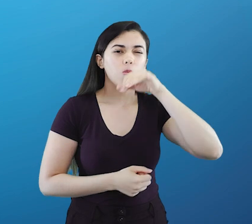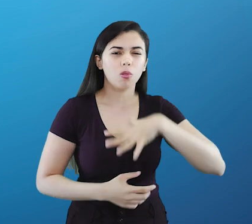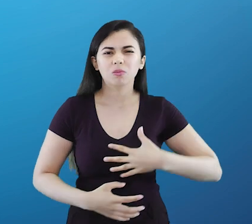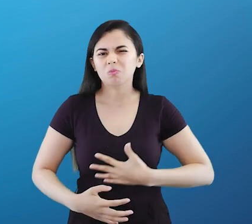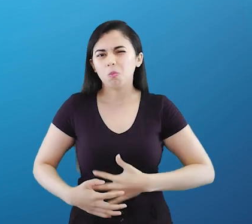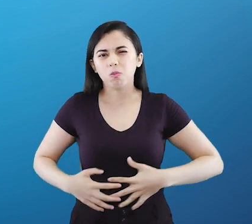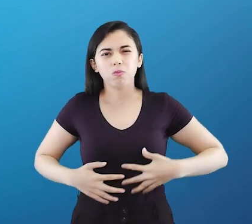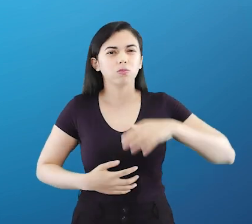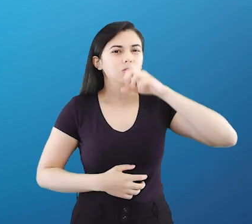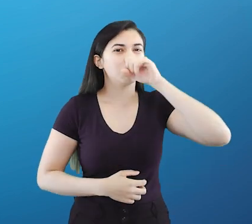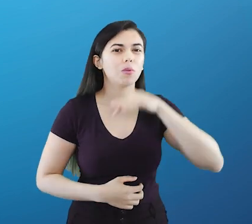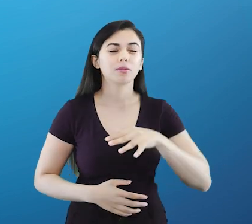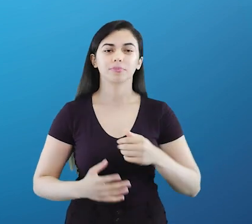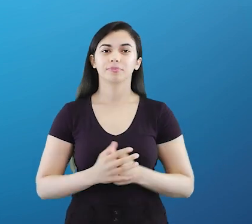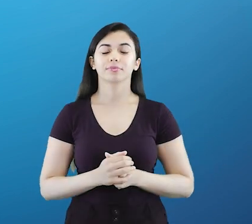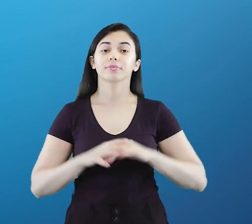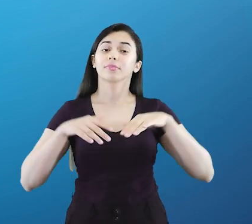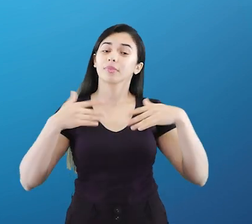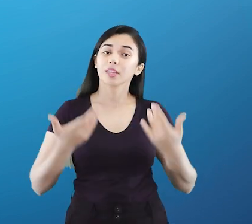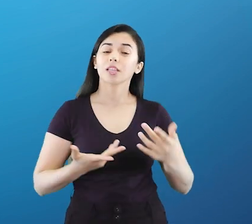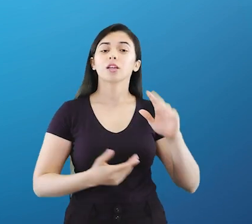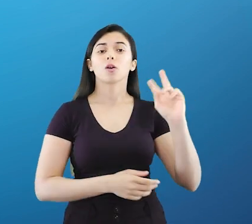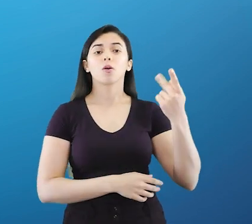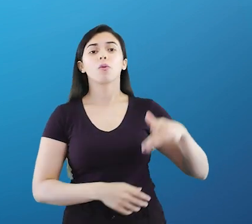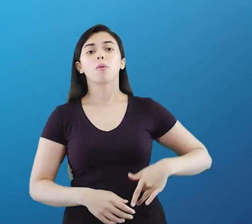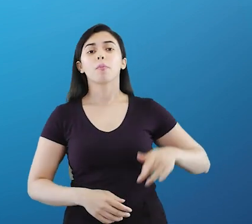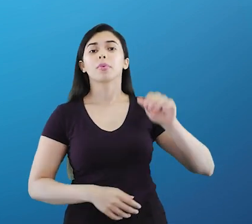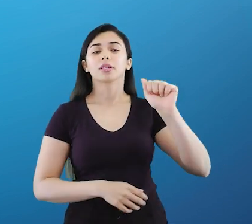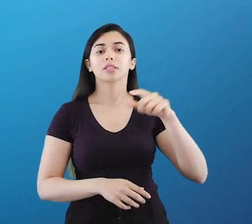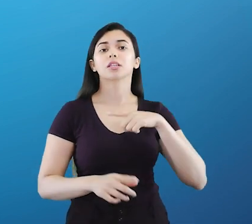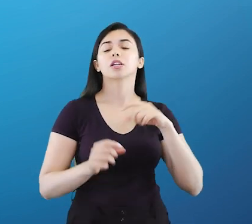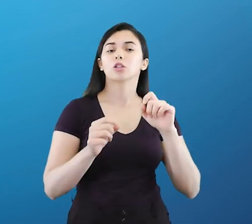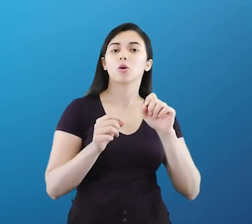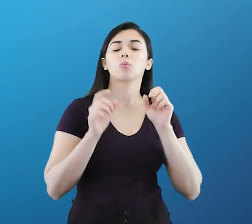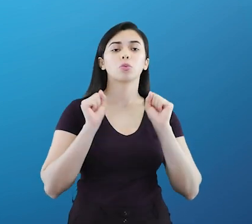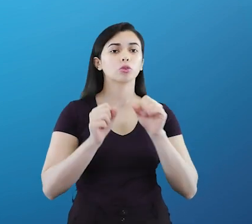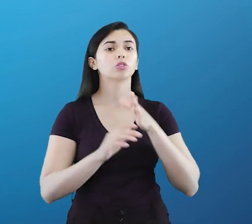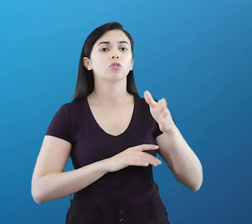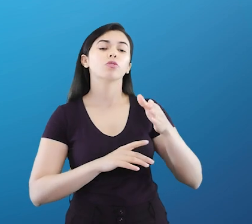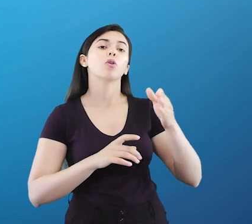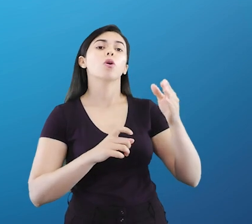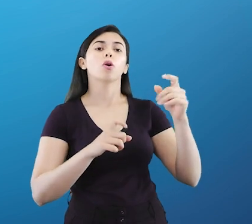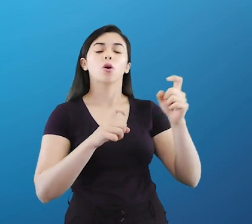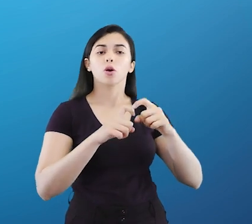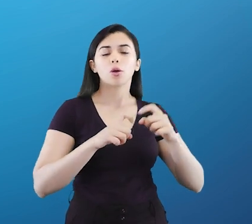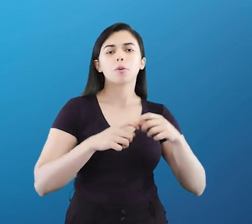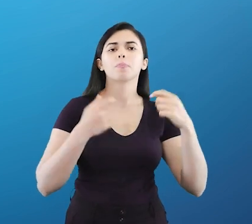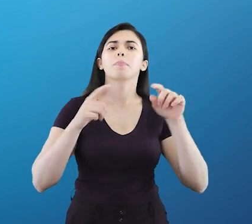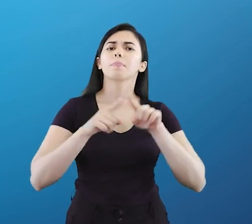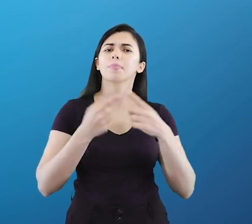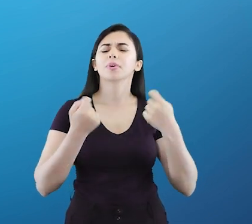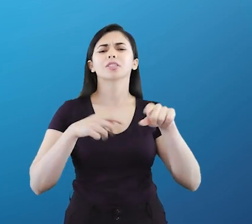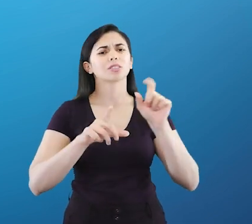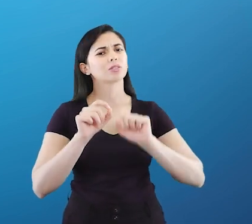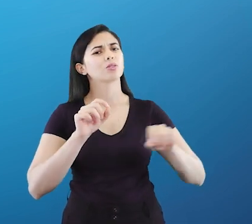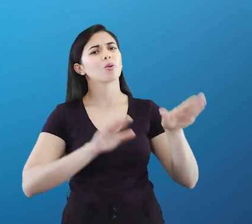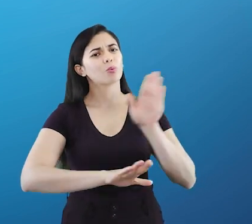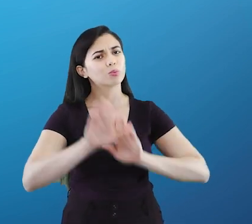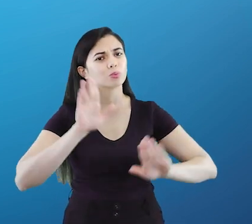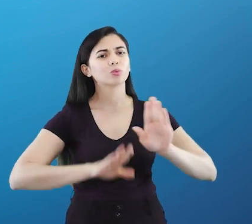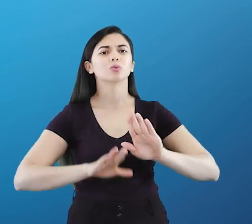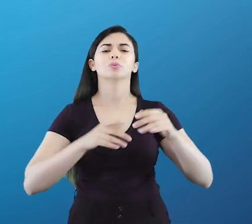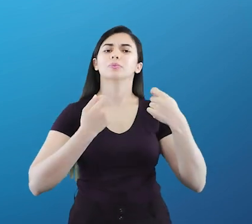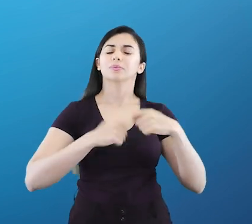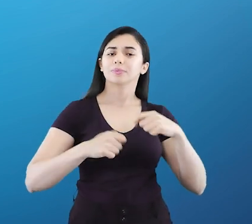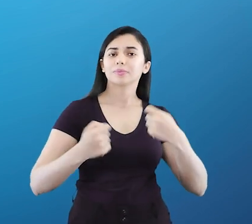vômito e náuseas. A hepatite A tem tratamento, porém deve-se ter um cuidado muito redobrado, principalmente pessoas que já têm um problema